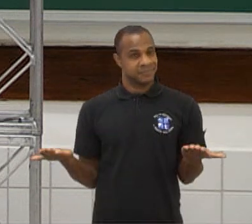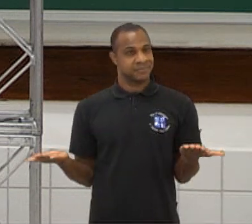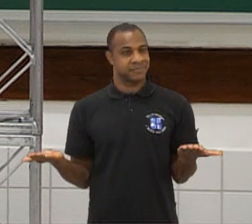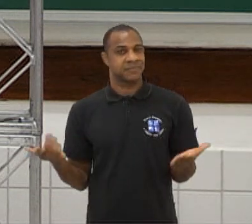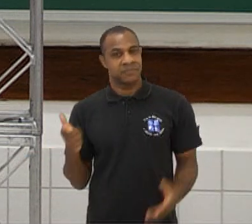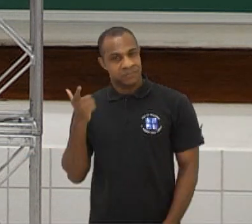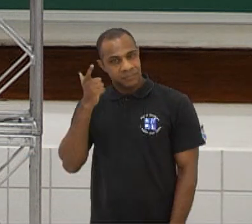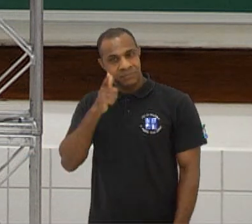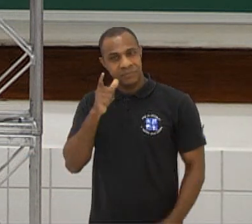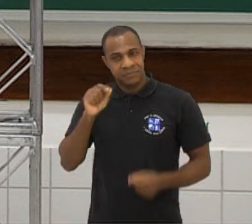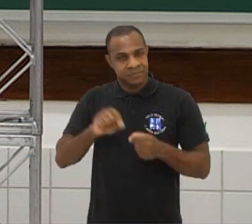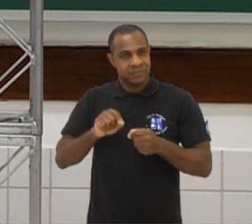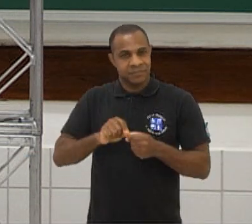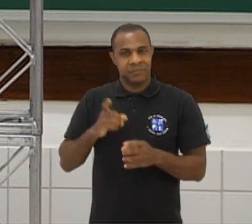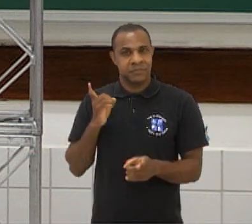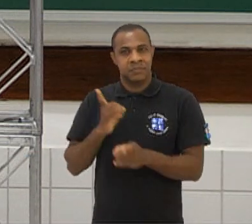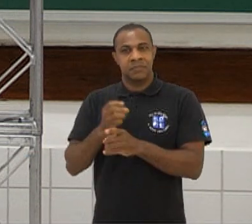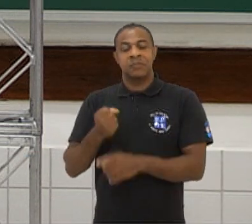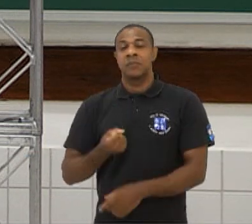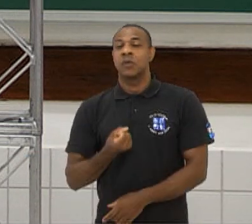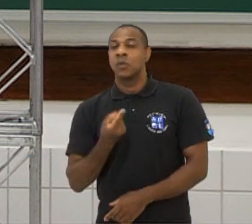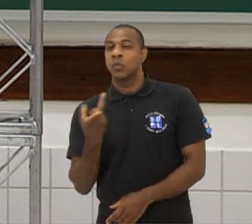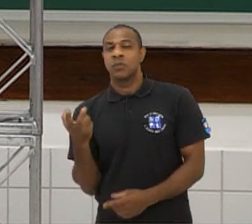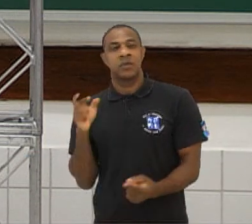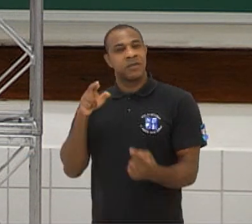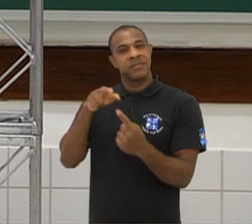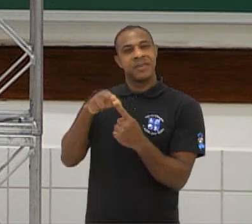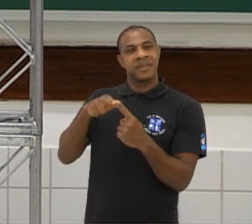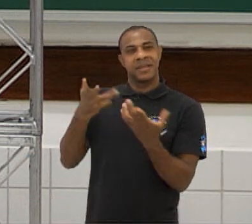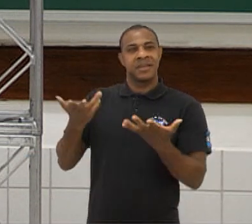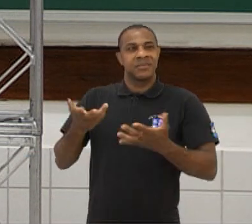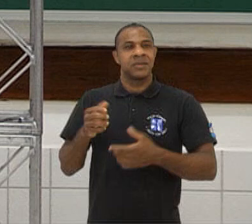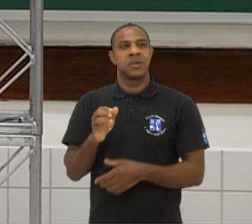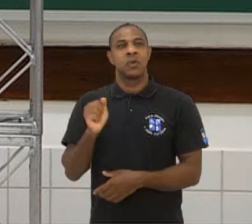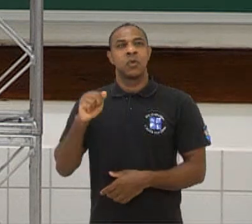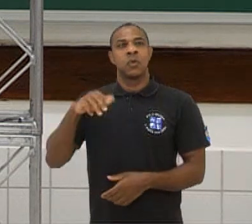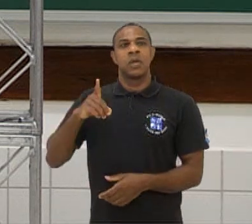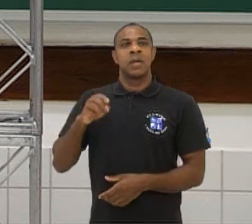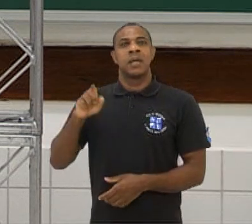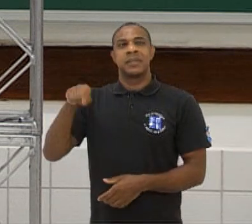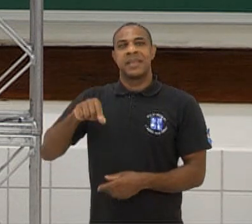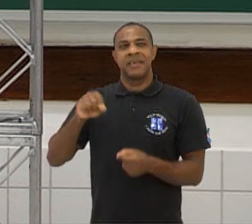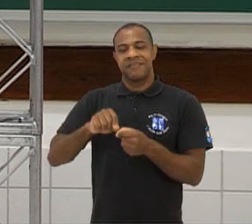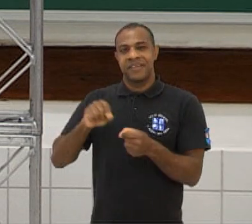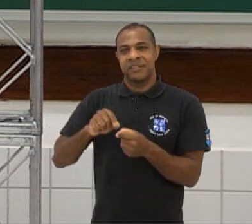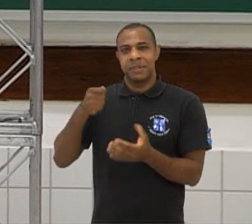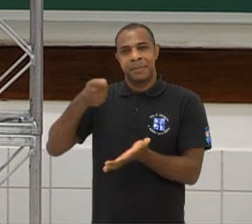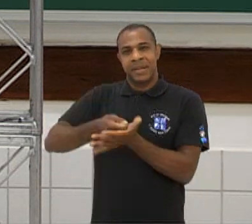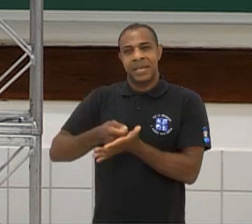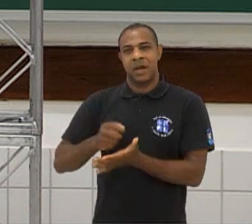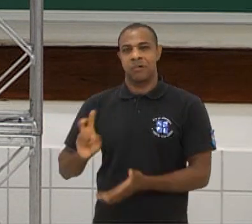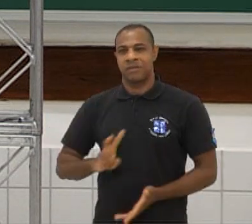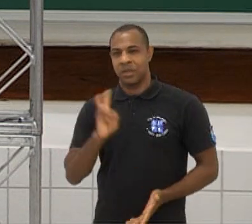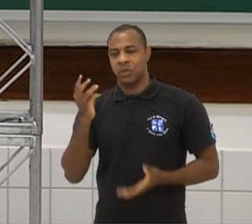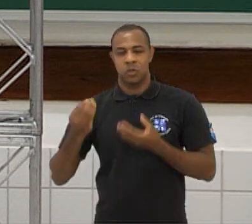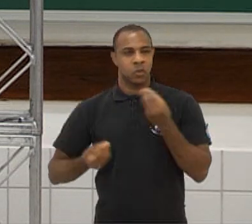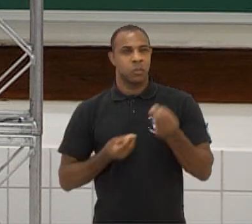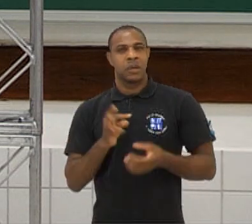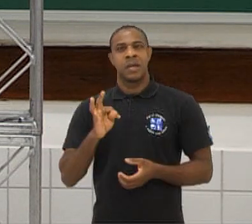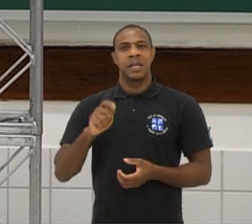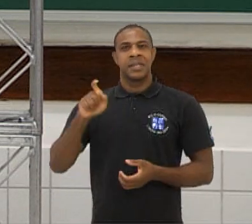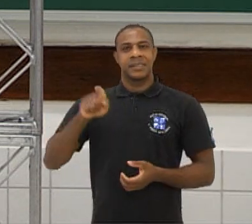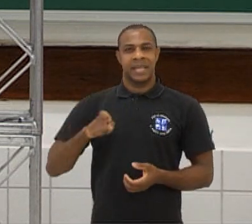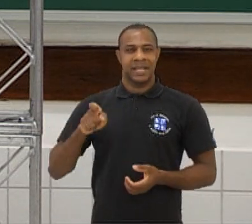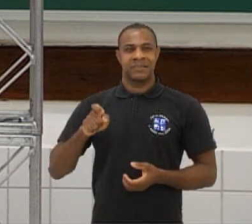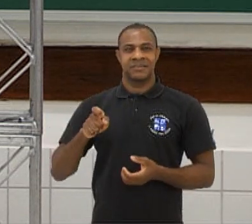galerinha? Conseguiu resolver? Descobriu quantas transferências o André fez para pagar esse valor da taxa, que cada taxa